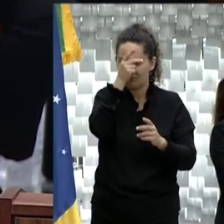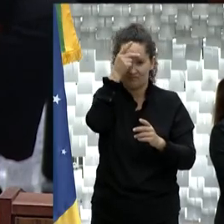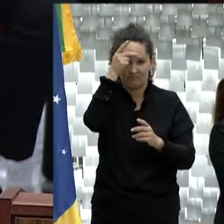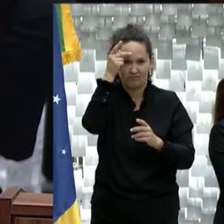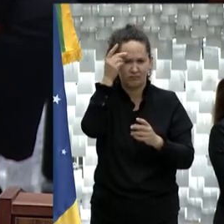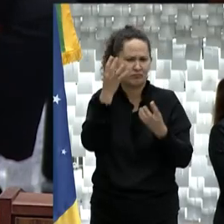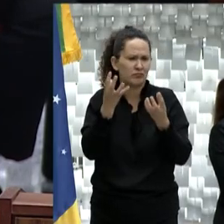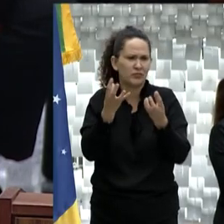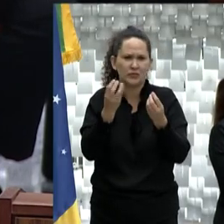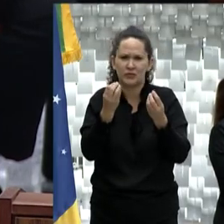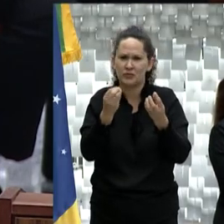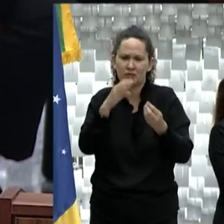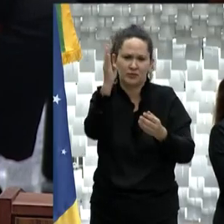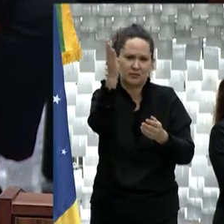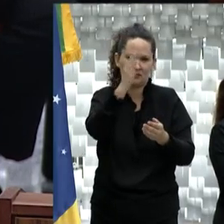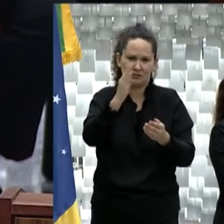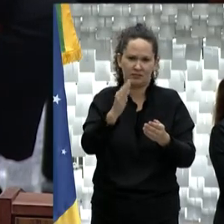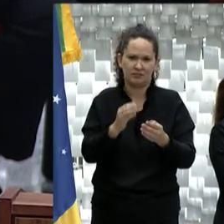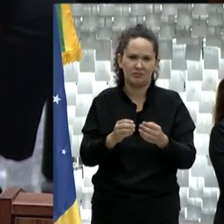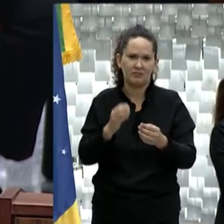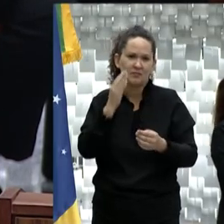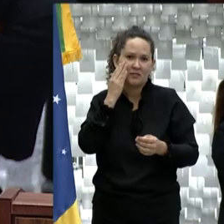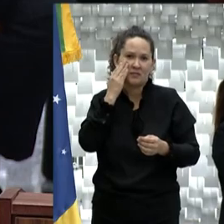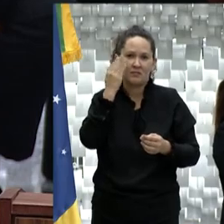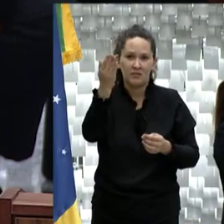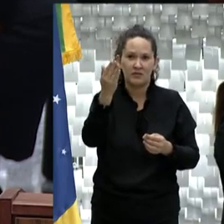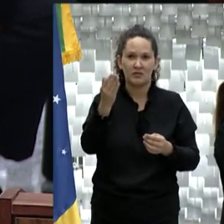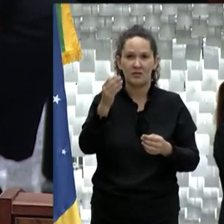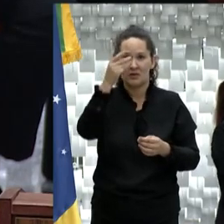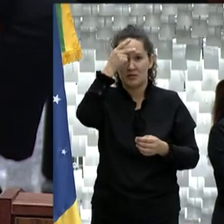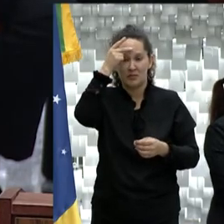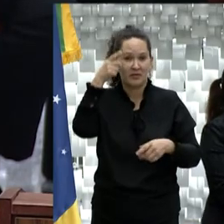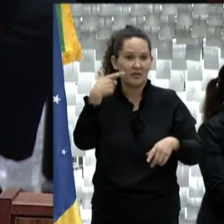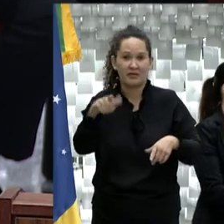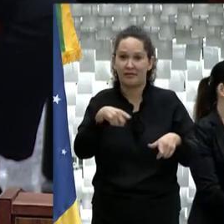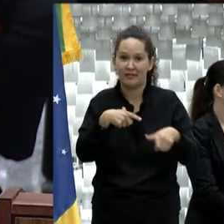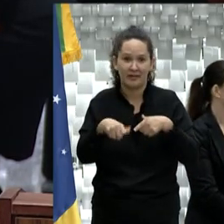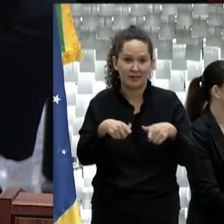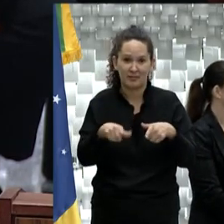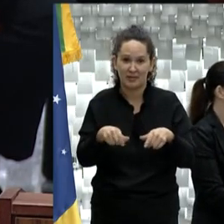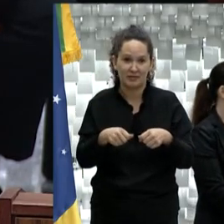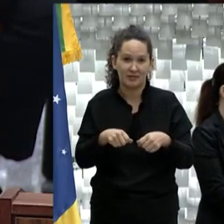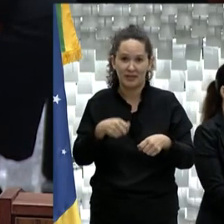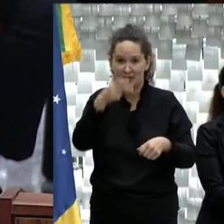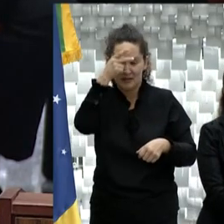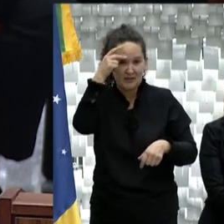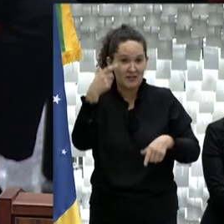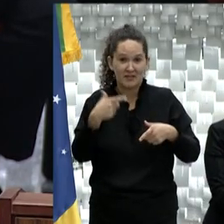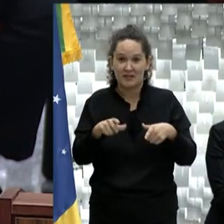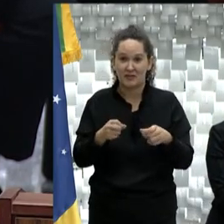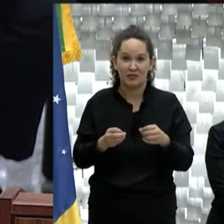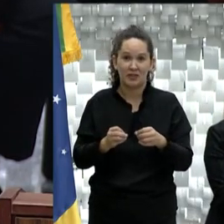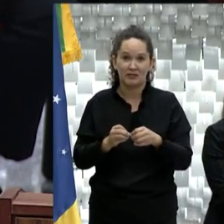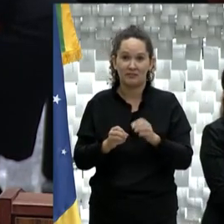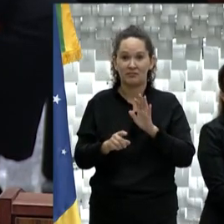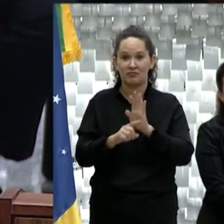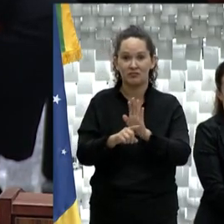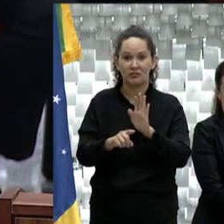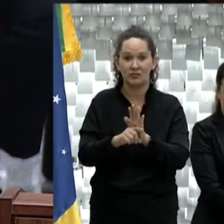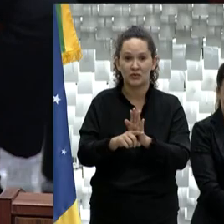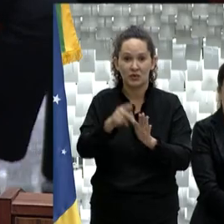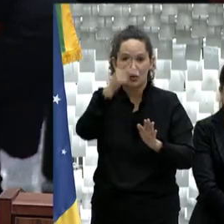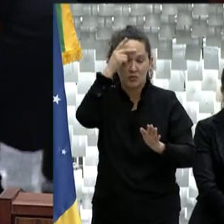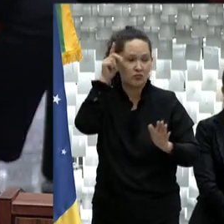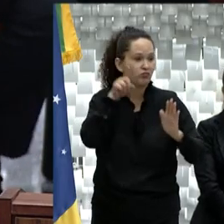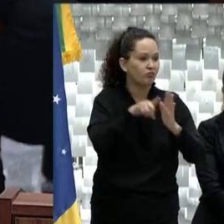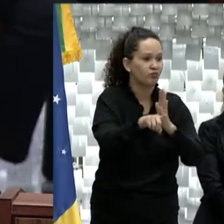muitos brasileiros, sobretudo os desempregados, os desassistidos e os que buscam